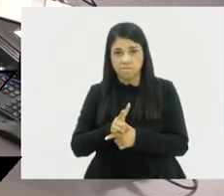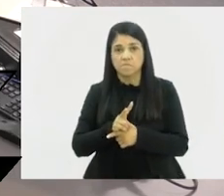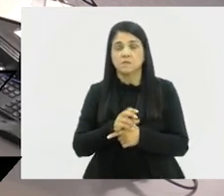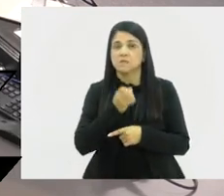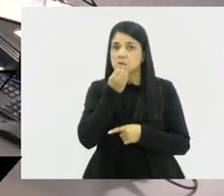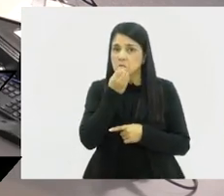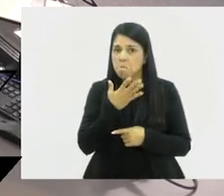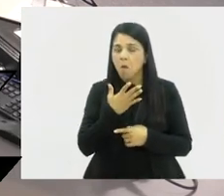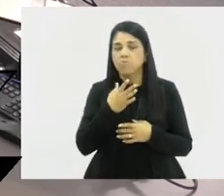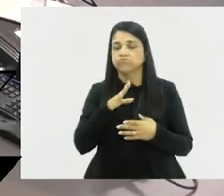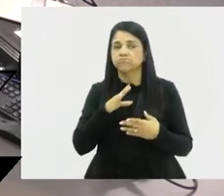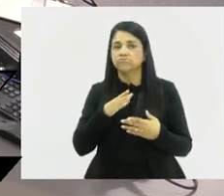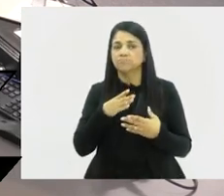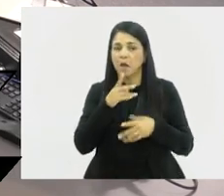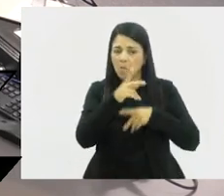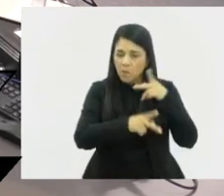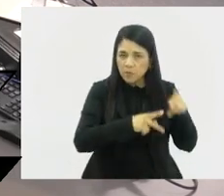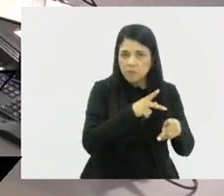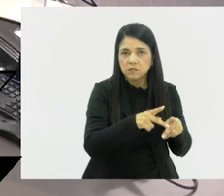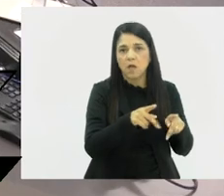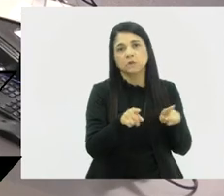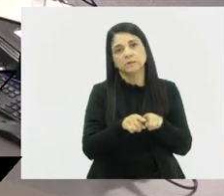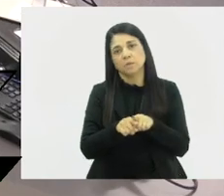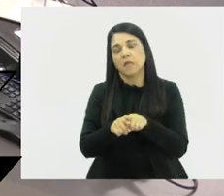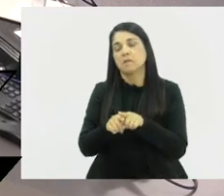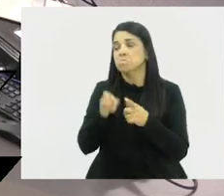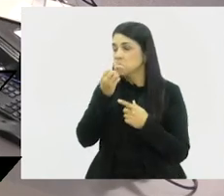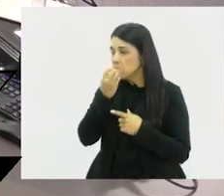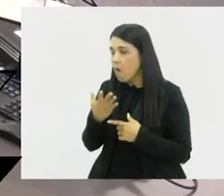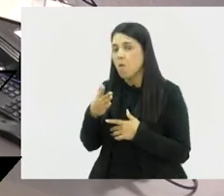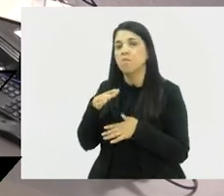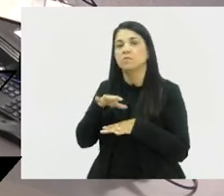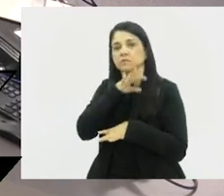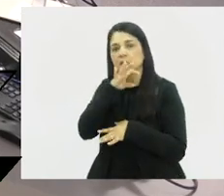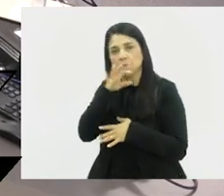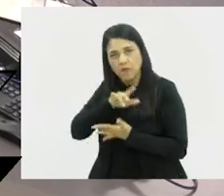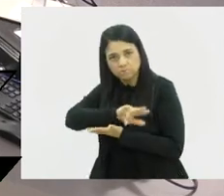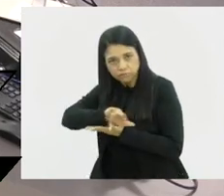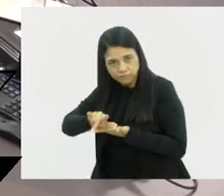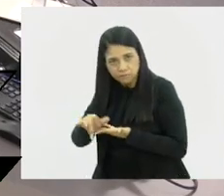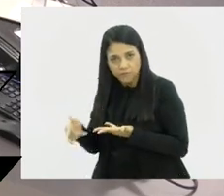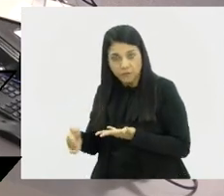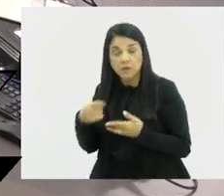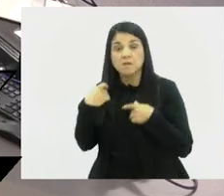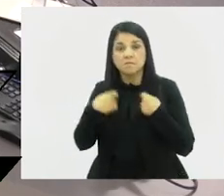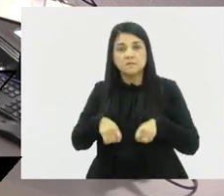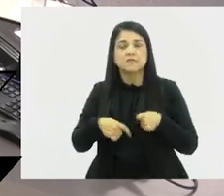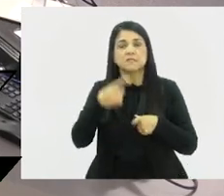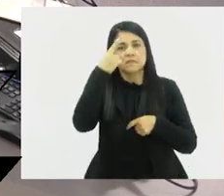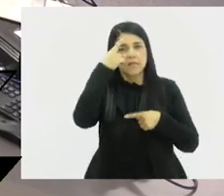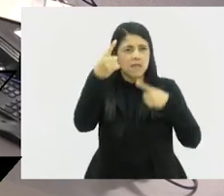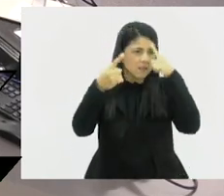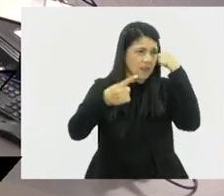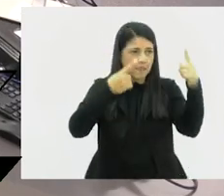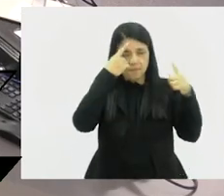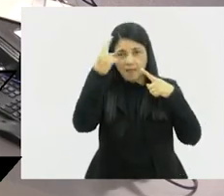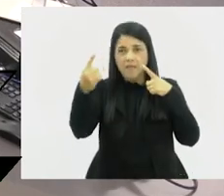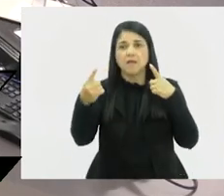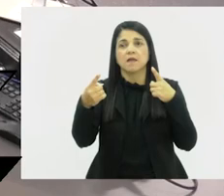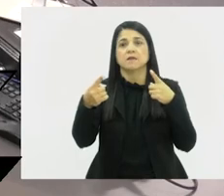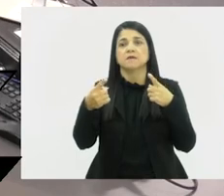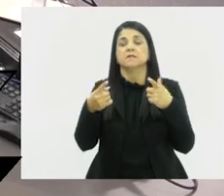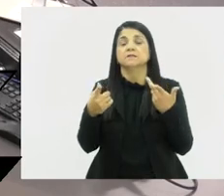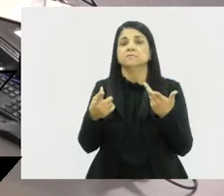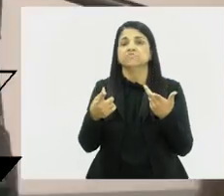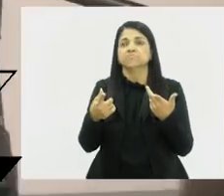bom encontro para a população e também para os animais. Então, a gente vai precisar muito de ideias, não é isso, presidente Léo Vieira? Isso.